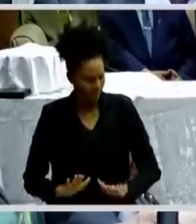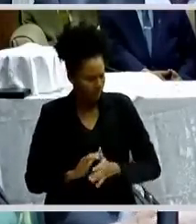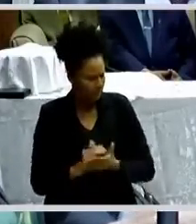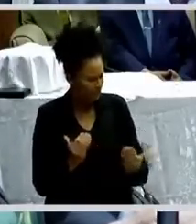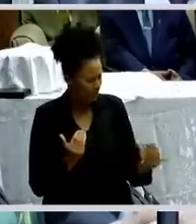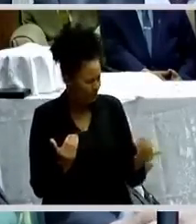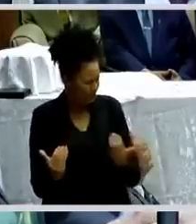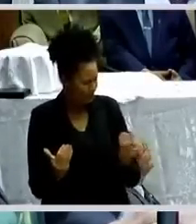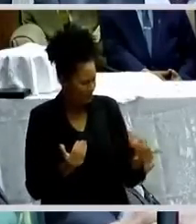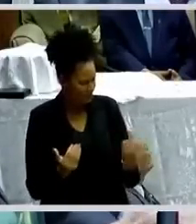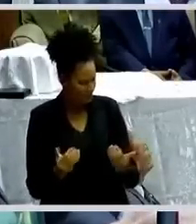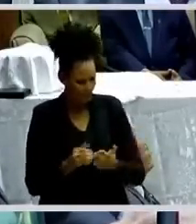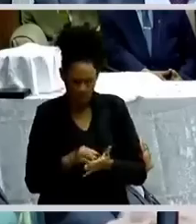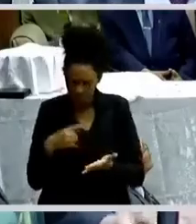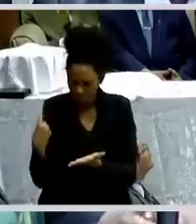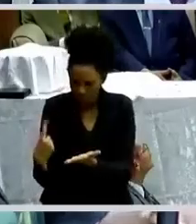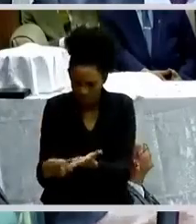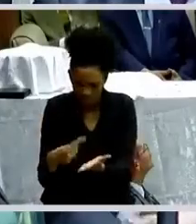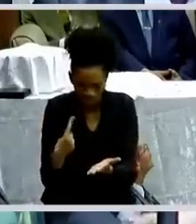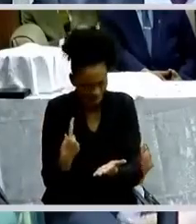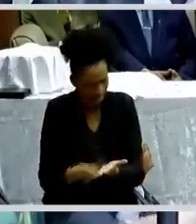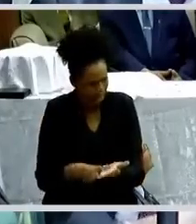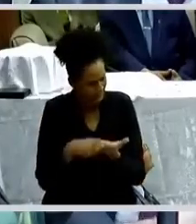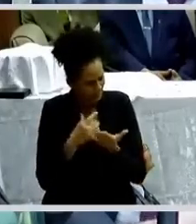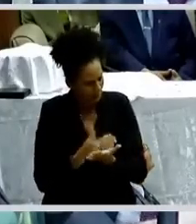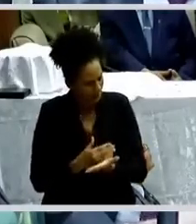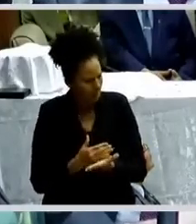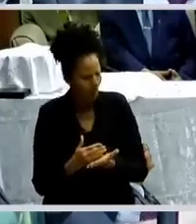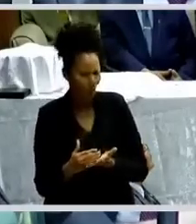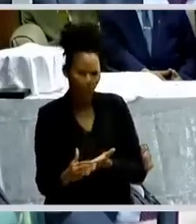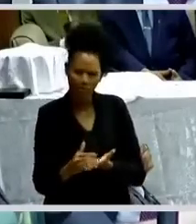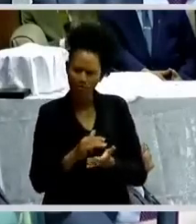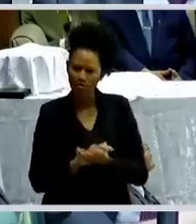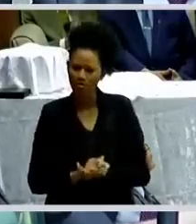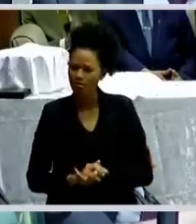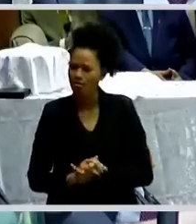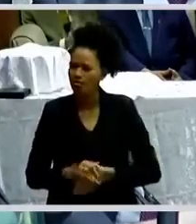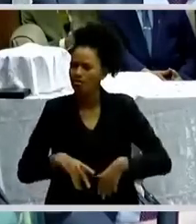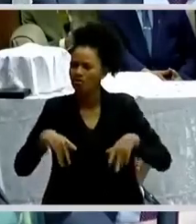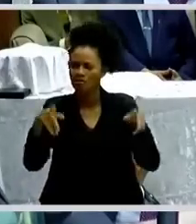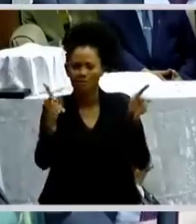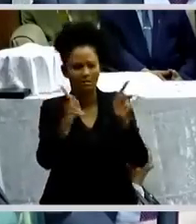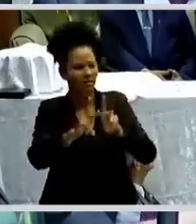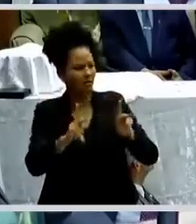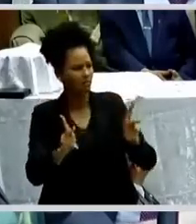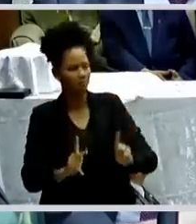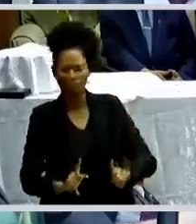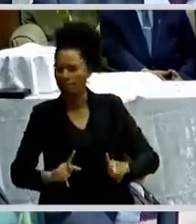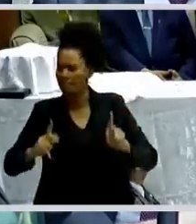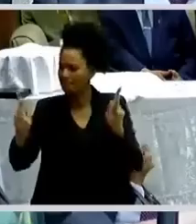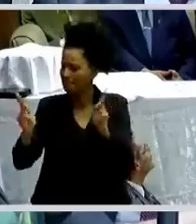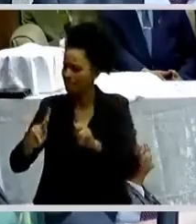Então, quando ele estabelece isso, faz paz com os vizinhos numa guerra,